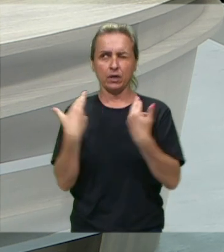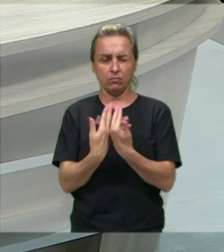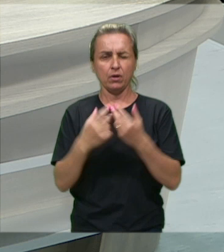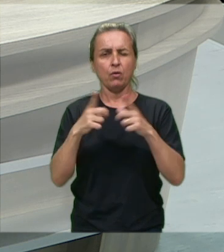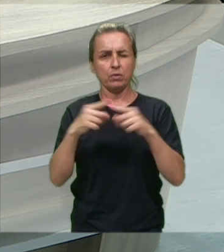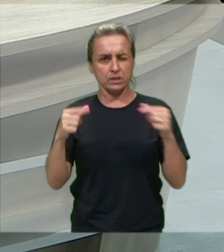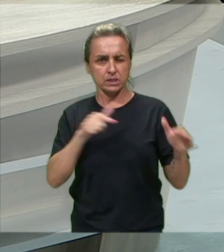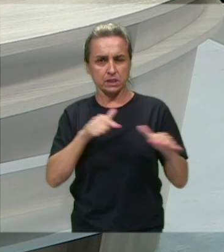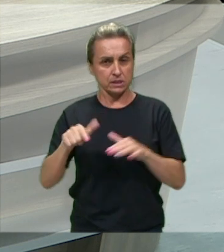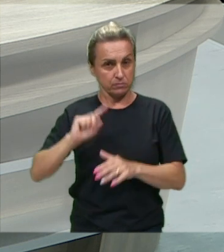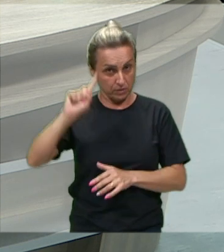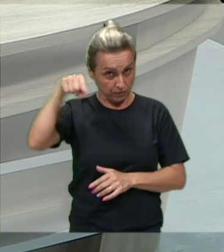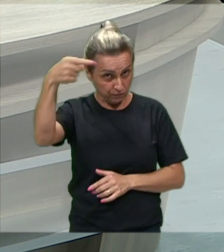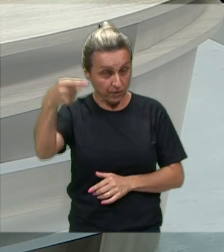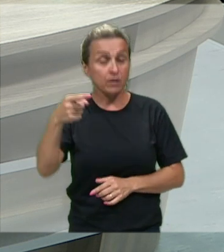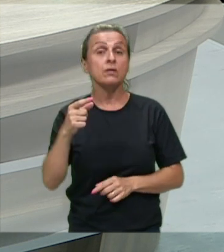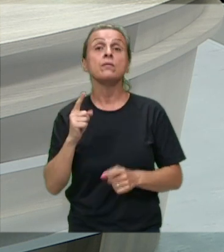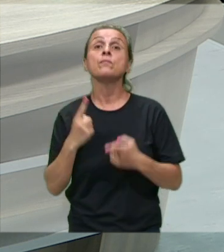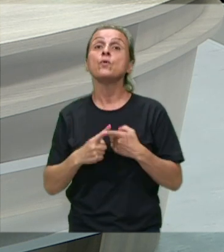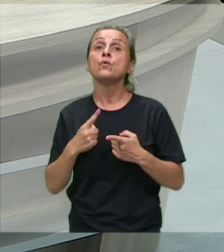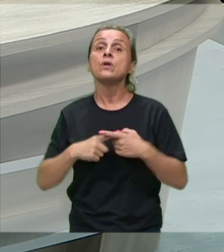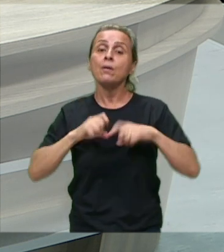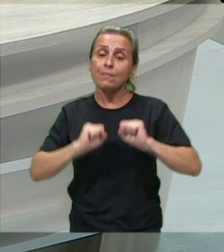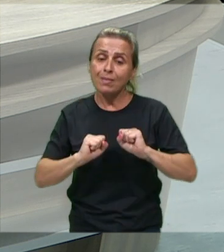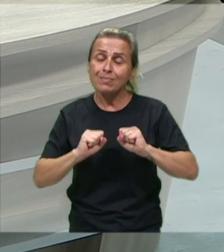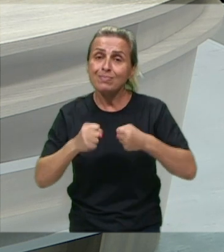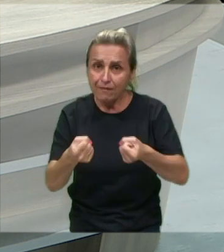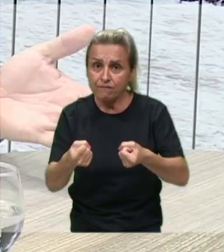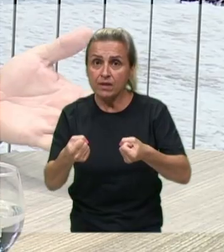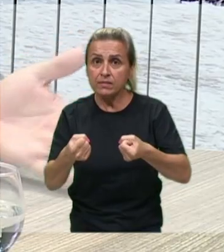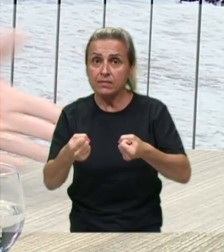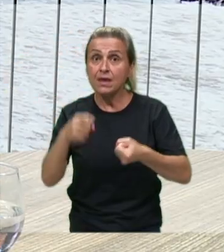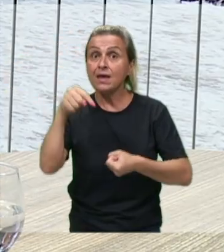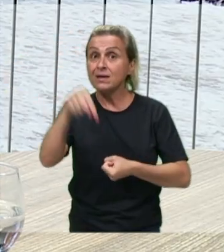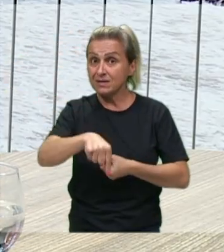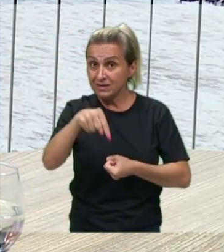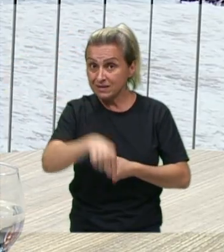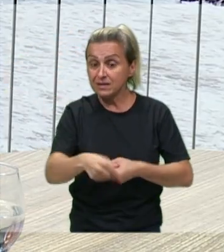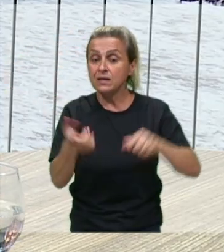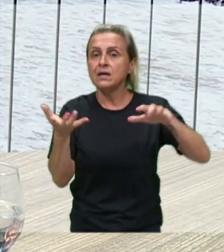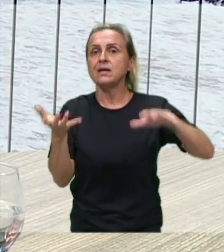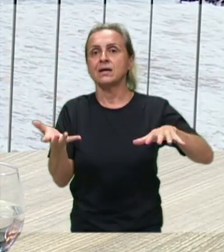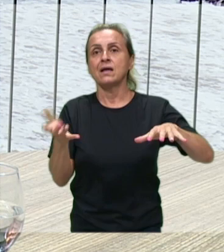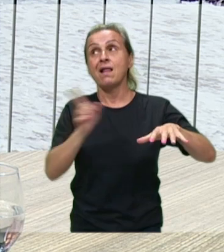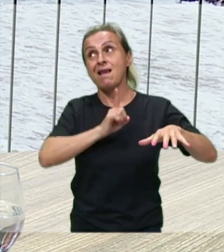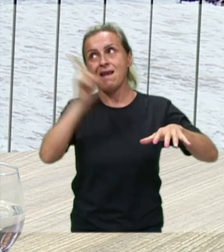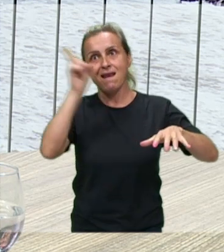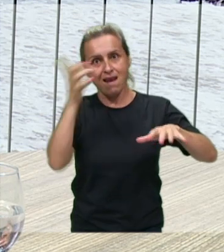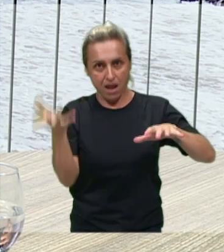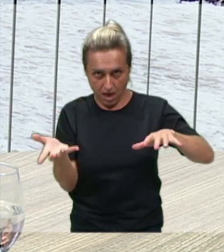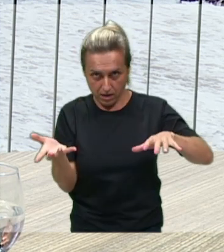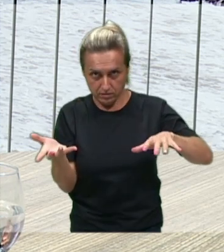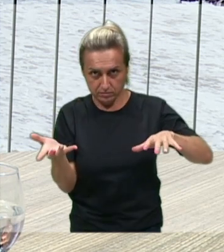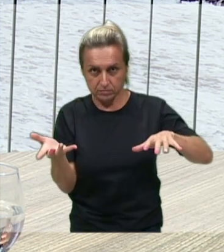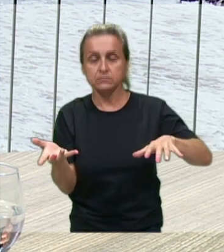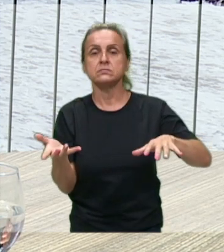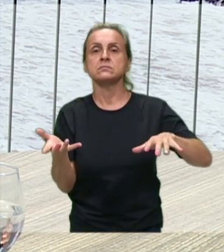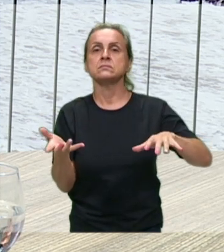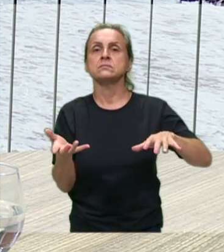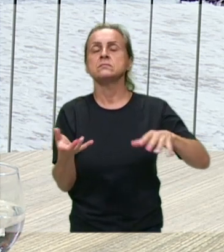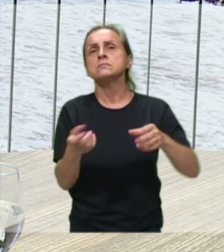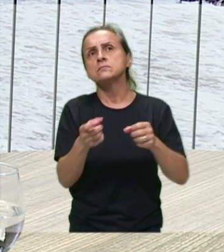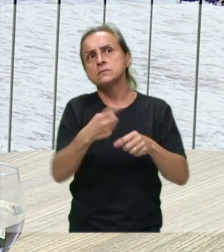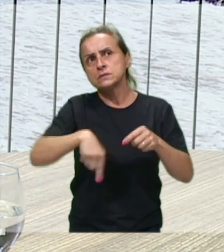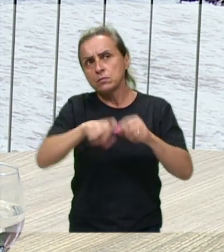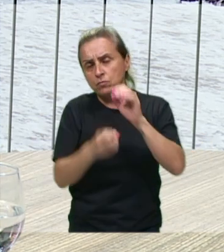o quê? Defender isso aqui no Congresso Nacional. Então, nós estamos fazendo as emendas para que se possa apresentar ao ministro. O